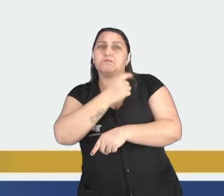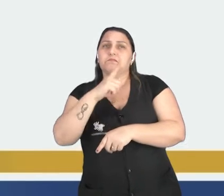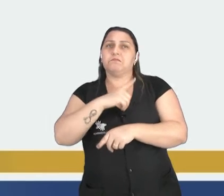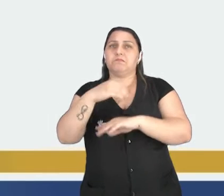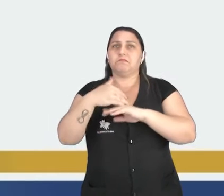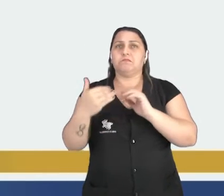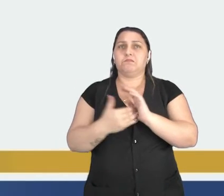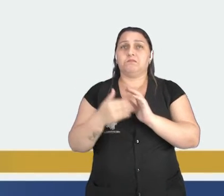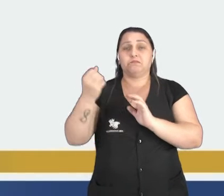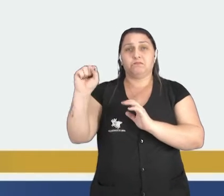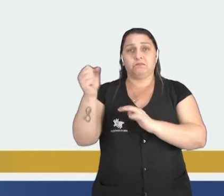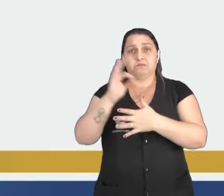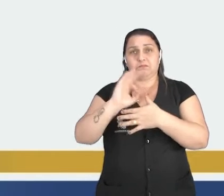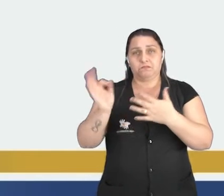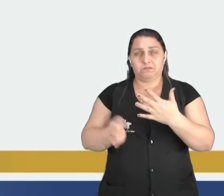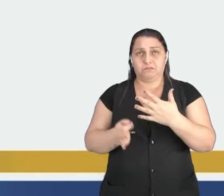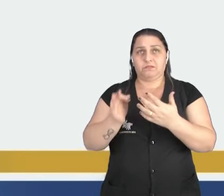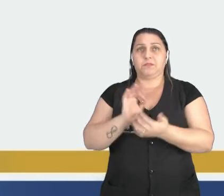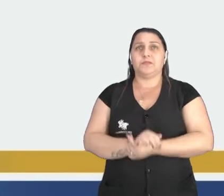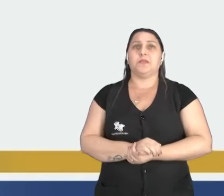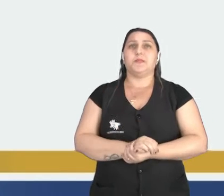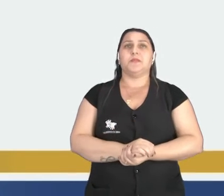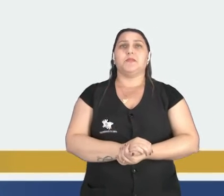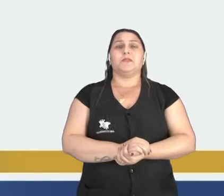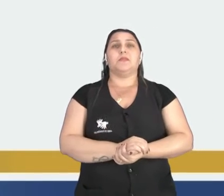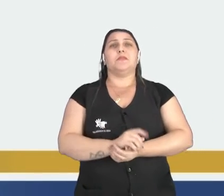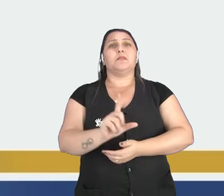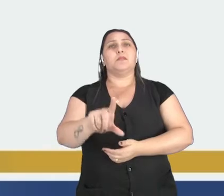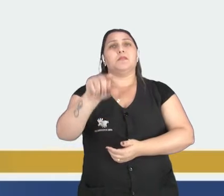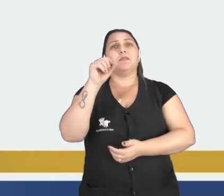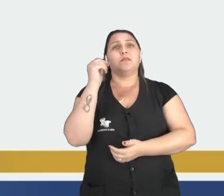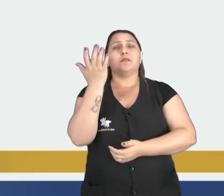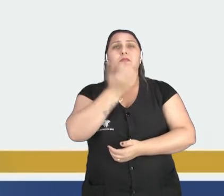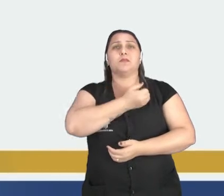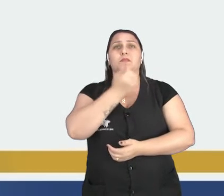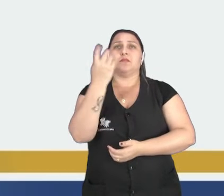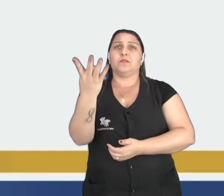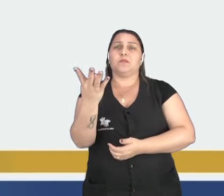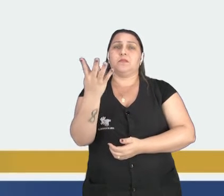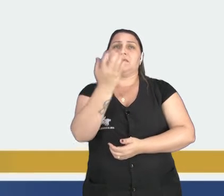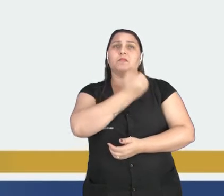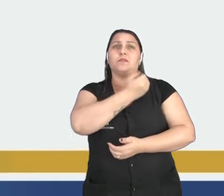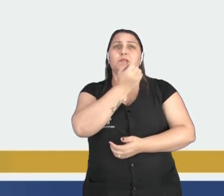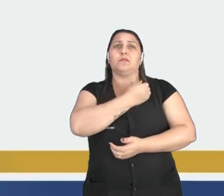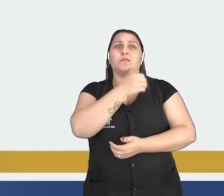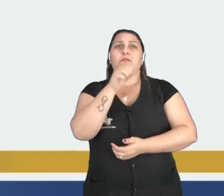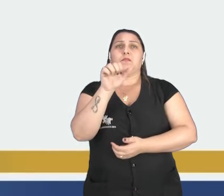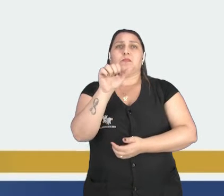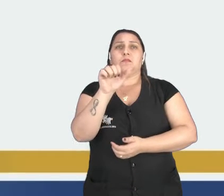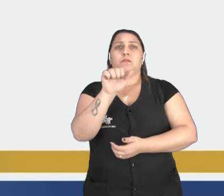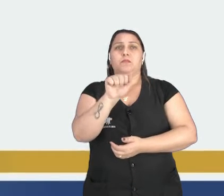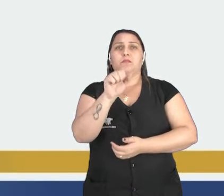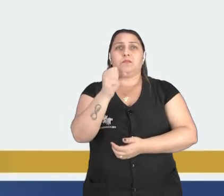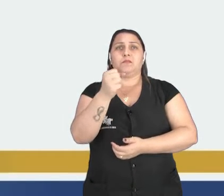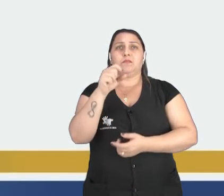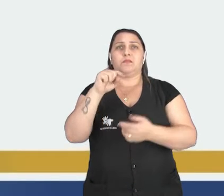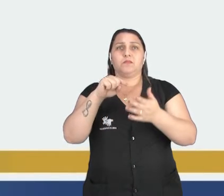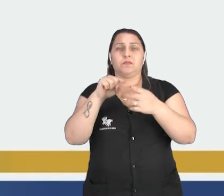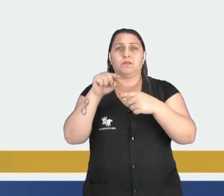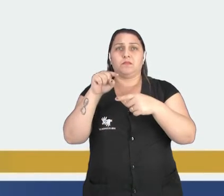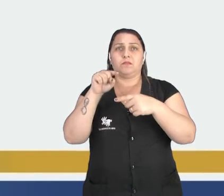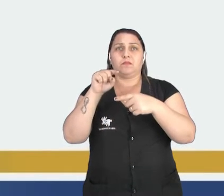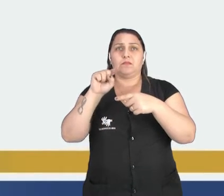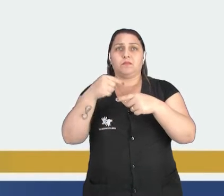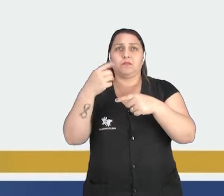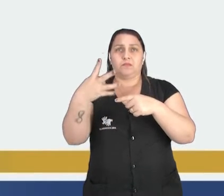todo? 8 elementos. Tá? Eu vou escolher número de 4 algarismos, então vai ficar arranjo 8,4.